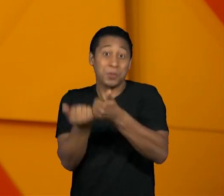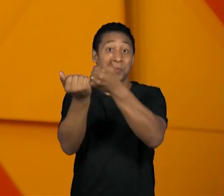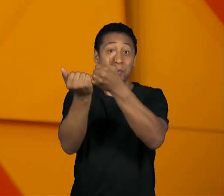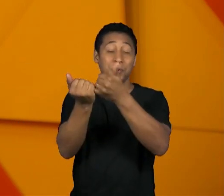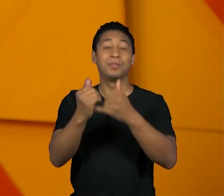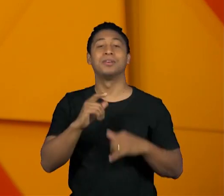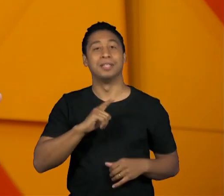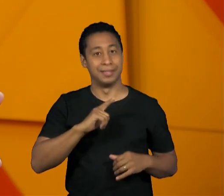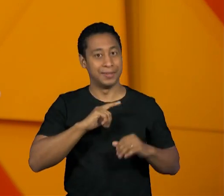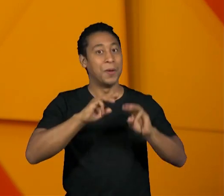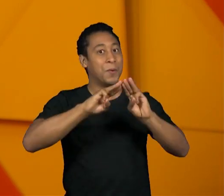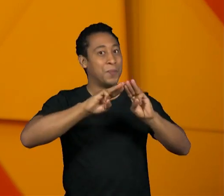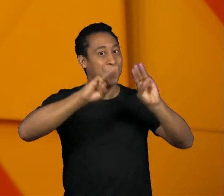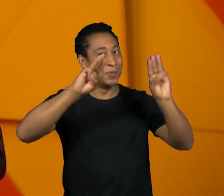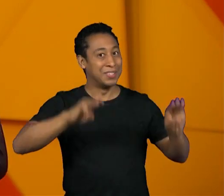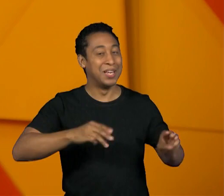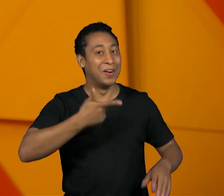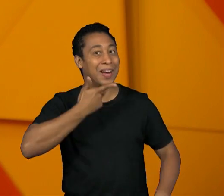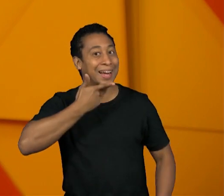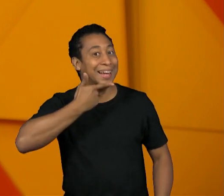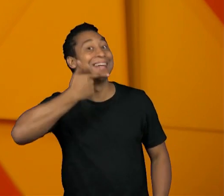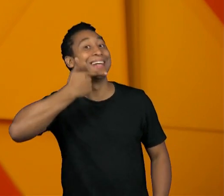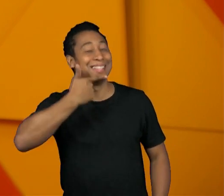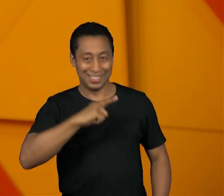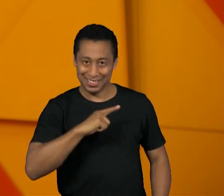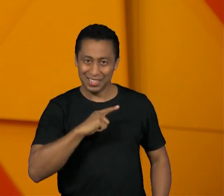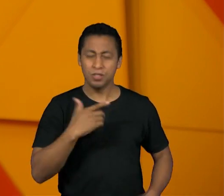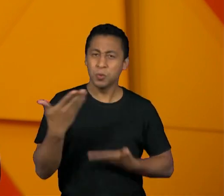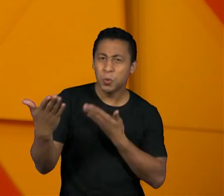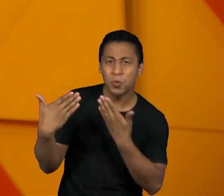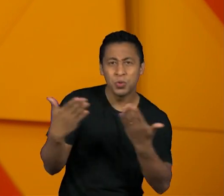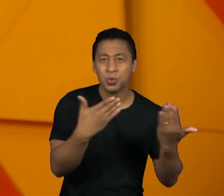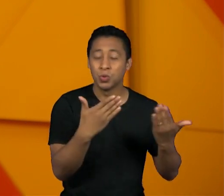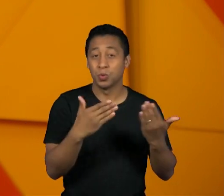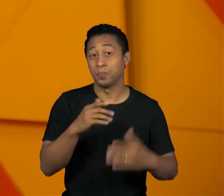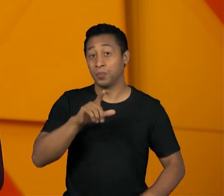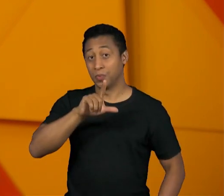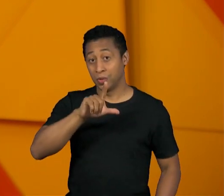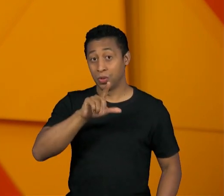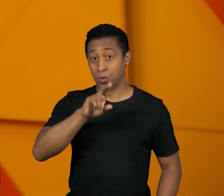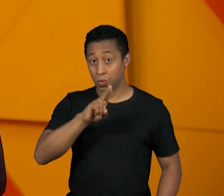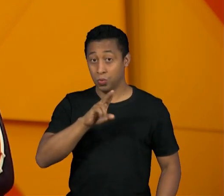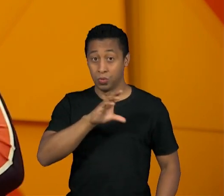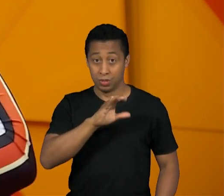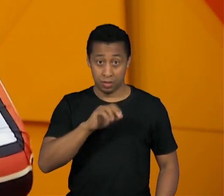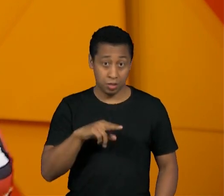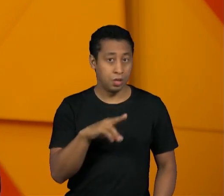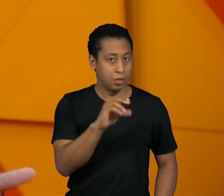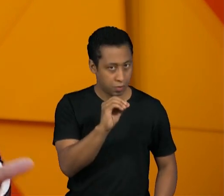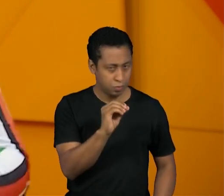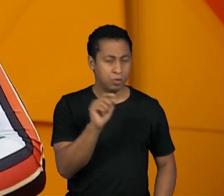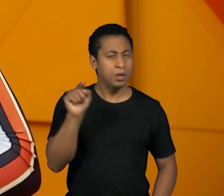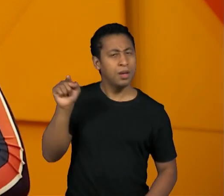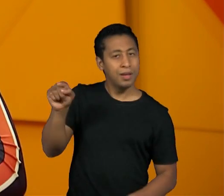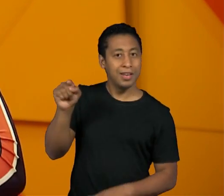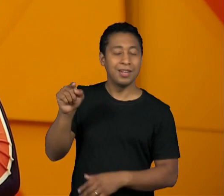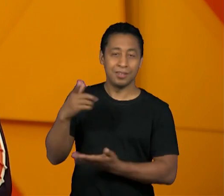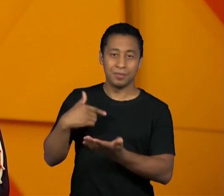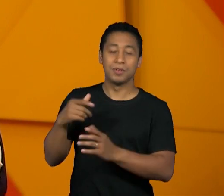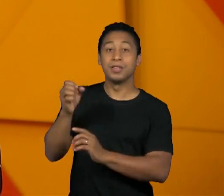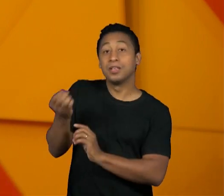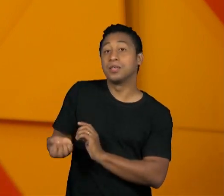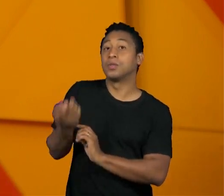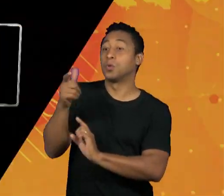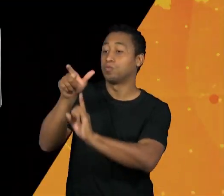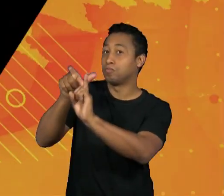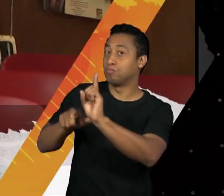E o Estação Livre, lógico, foi lá e conversou com o humorista Luciano Lopes, que ganhou notoriedade com a personagem Luana do